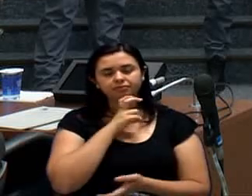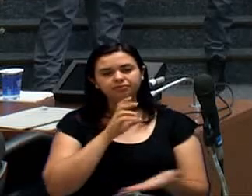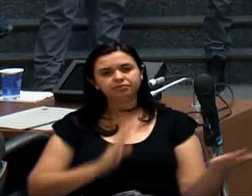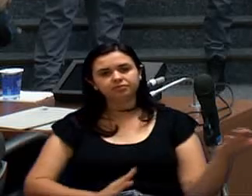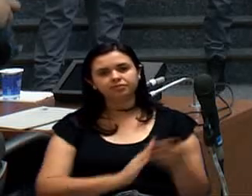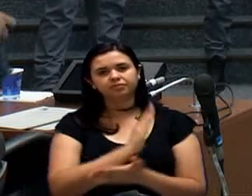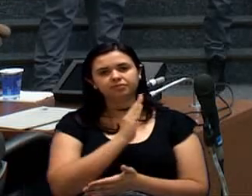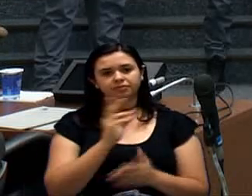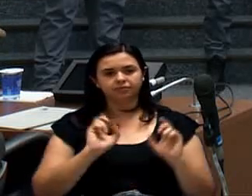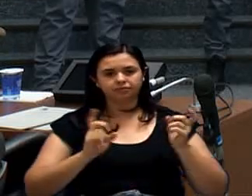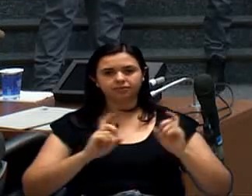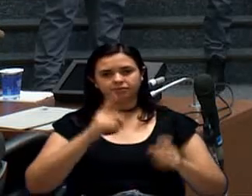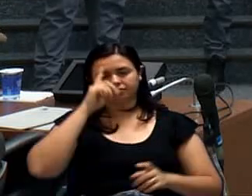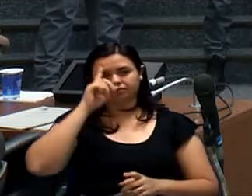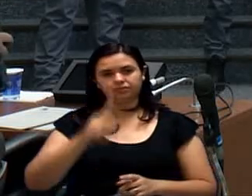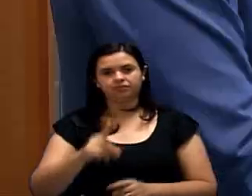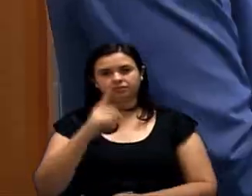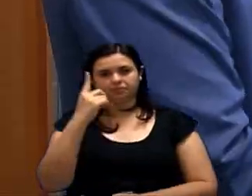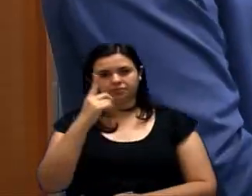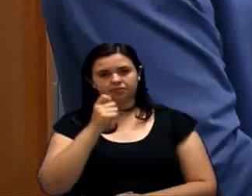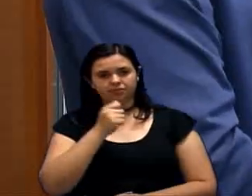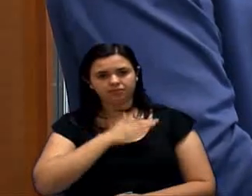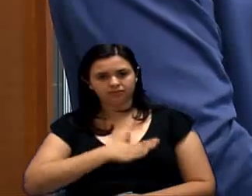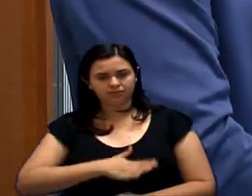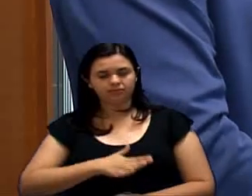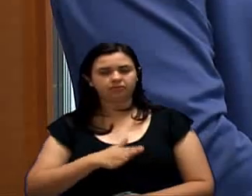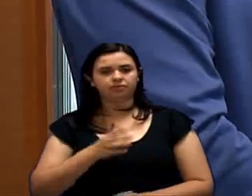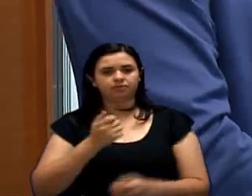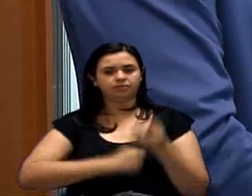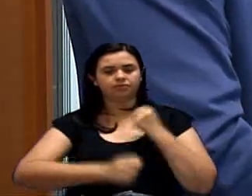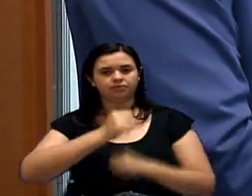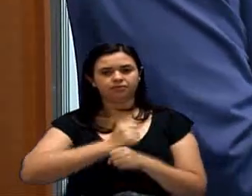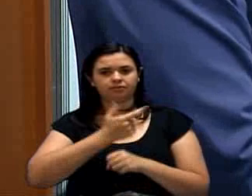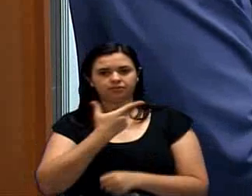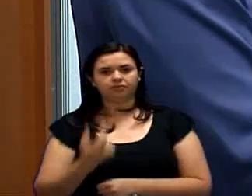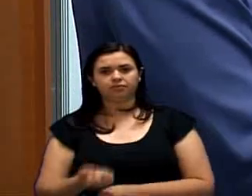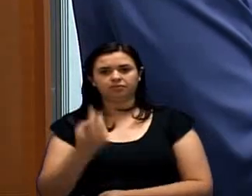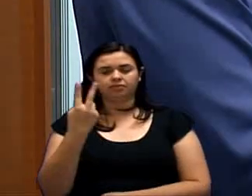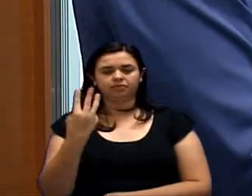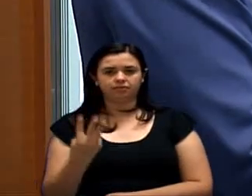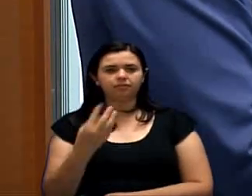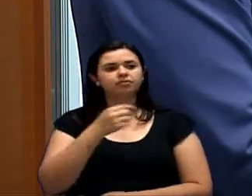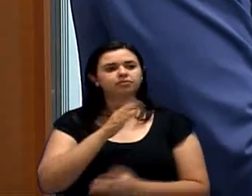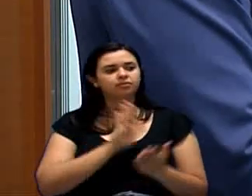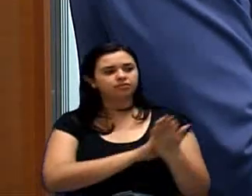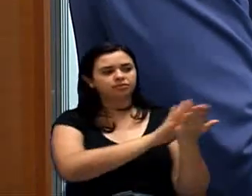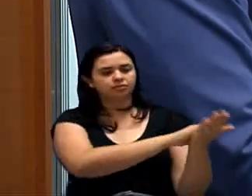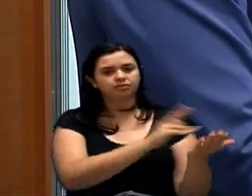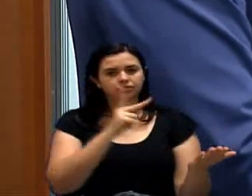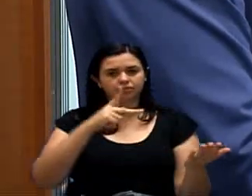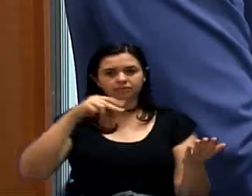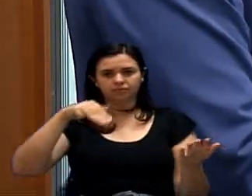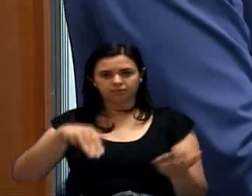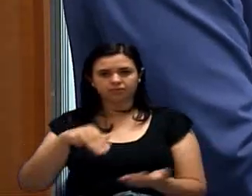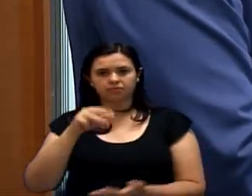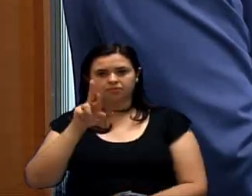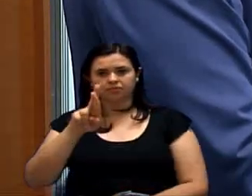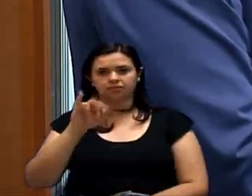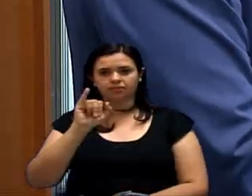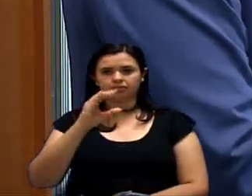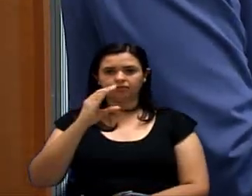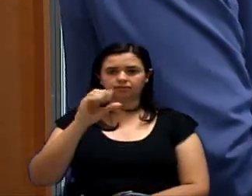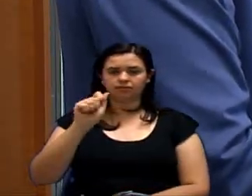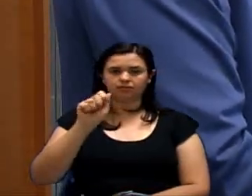aprovado em sua reunião do dia 1º de agosto de 2023, homenageia o Cabo PM Ricardo Justo Francisco. Que Deus te abençoe, meu irmão.